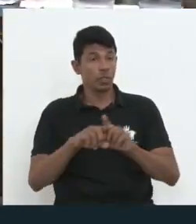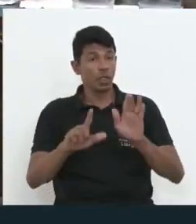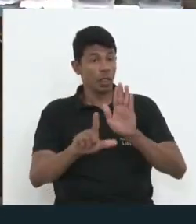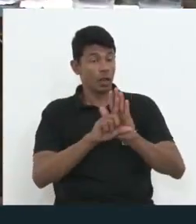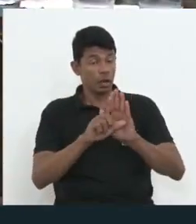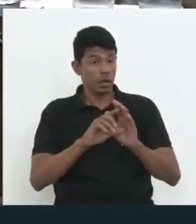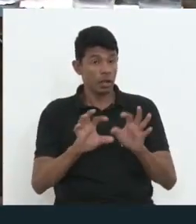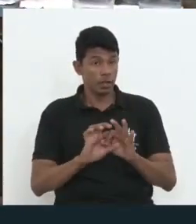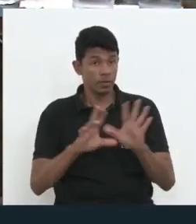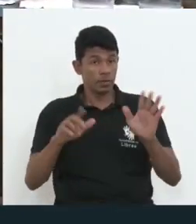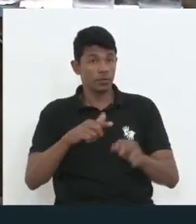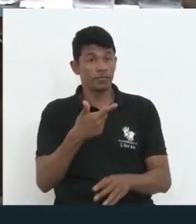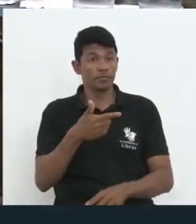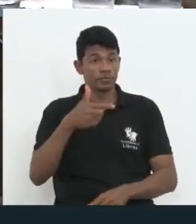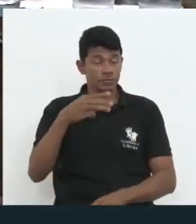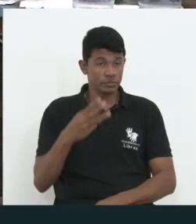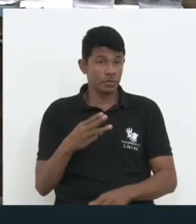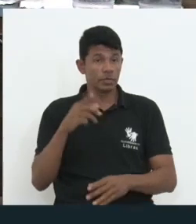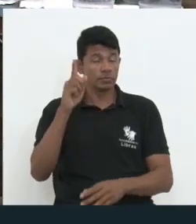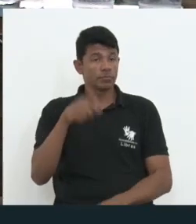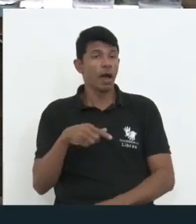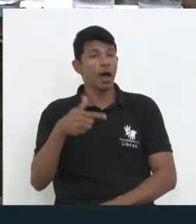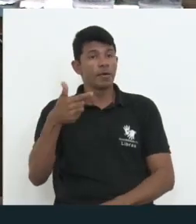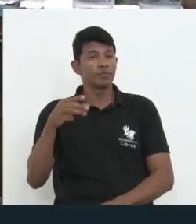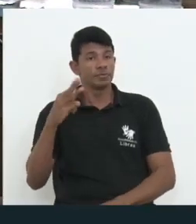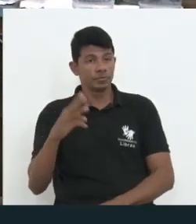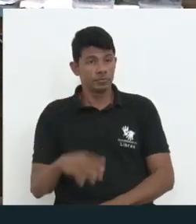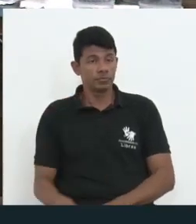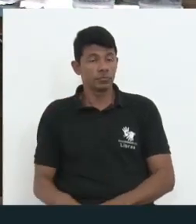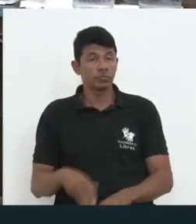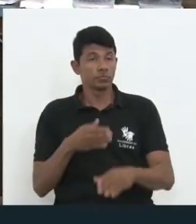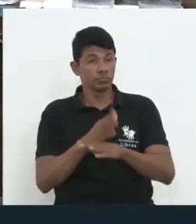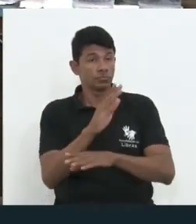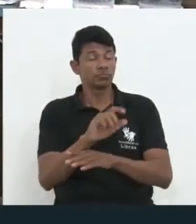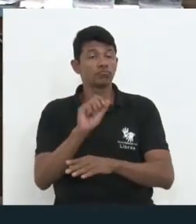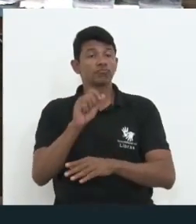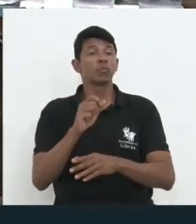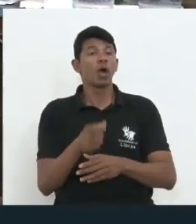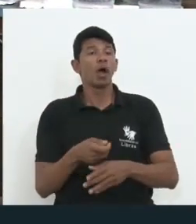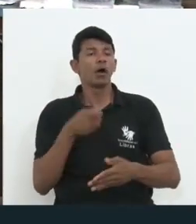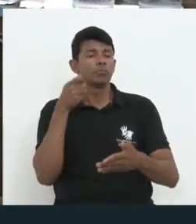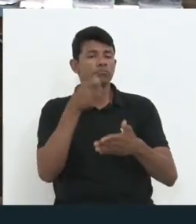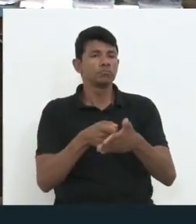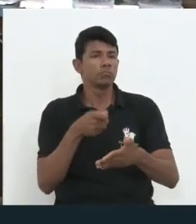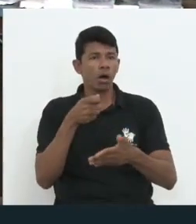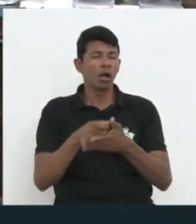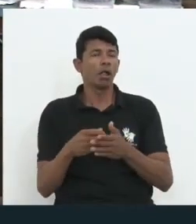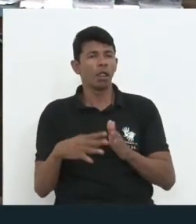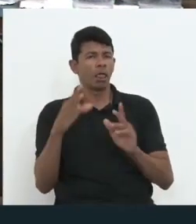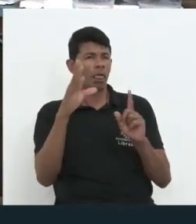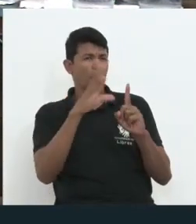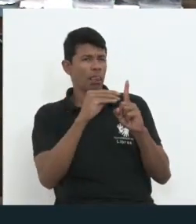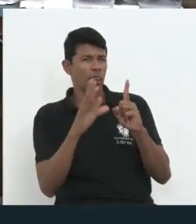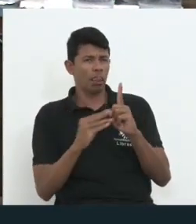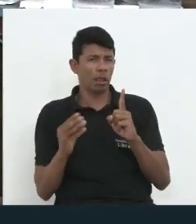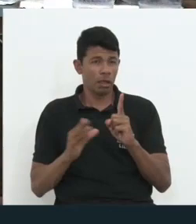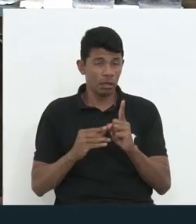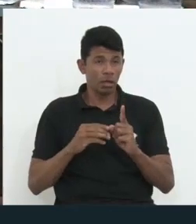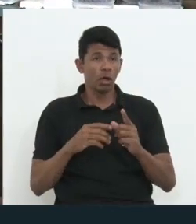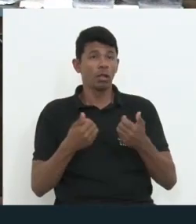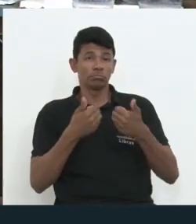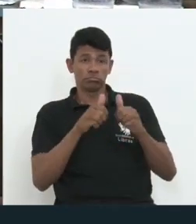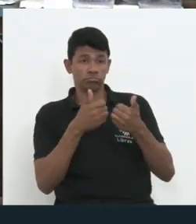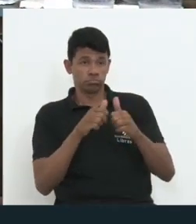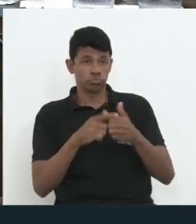lei 2351/23. Institui a campanha de combate à importunação sexual no transporte coletivo